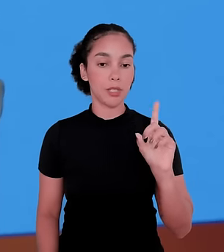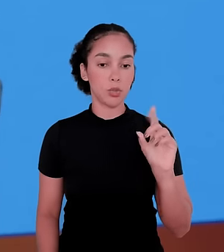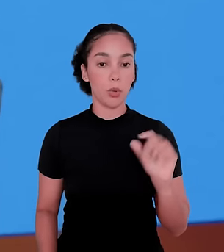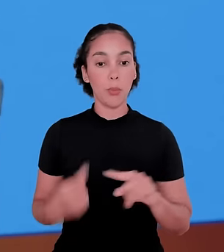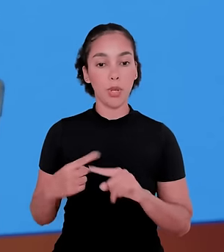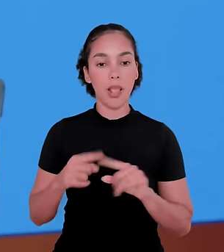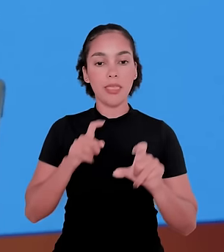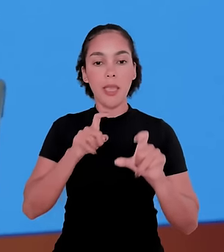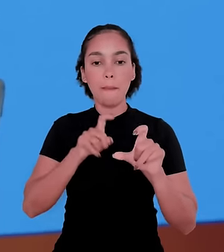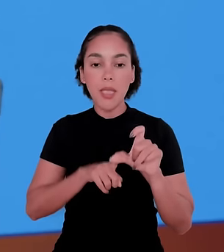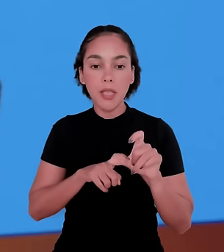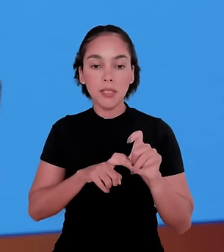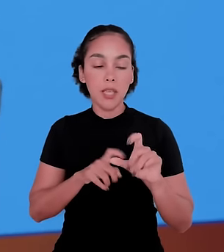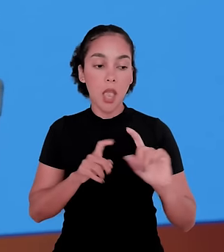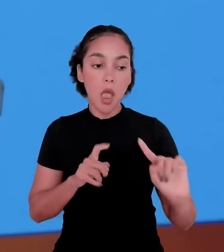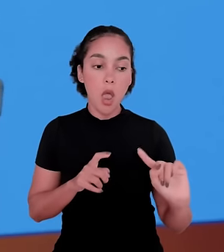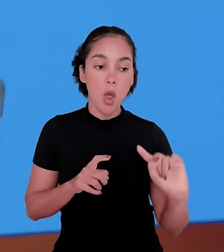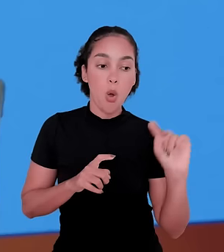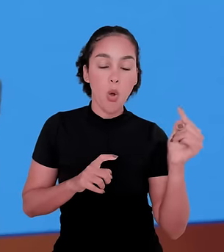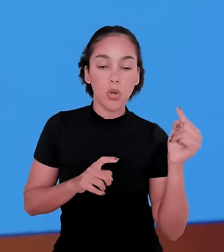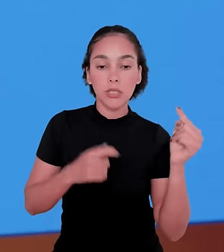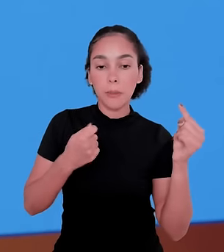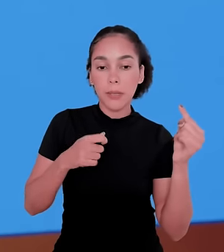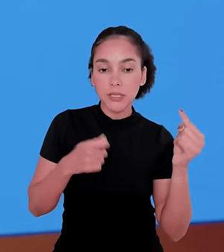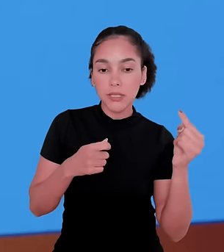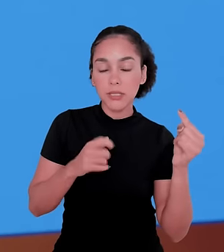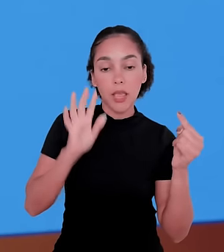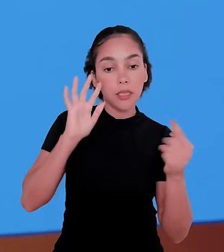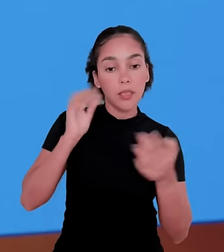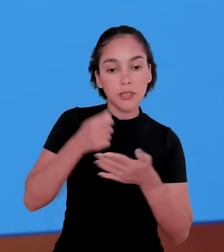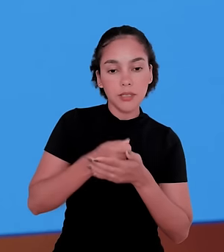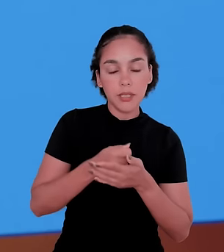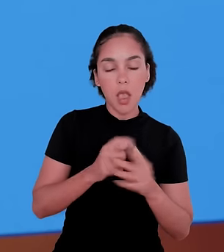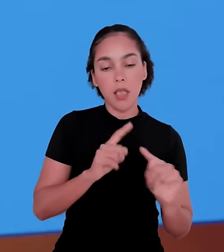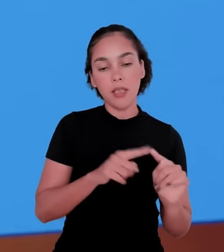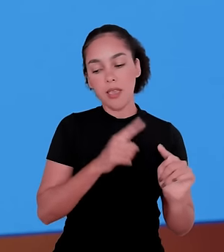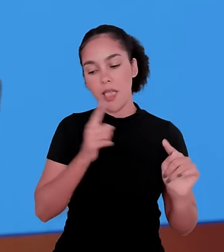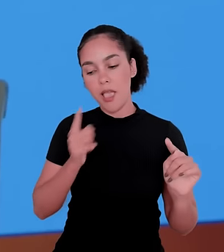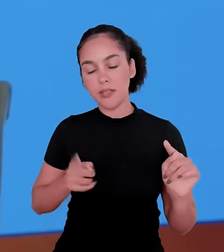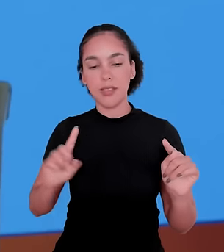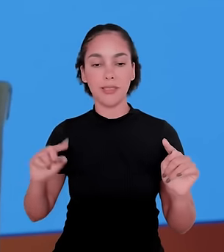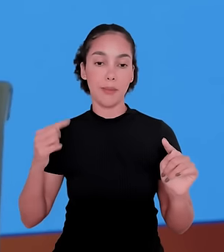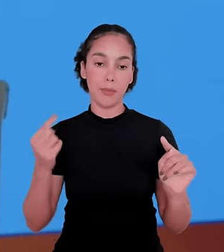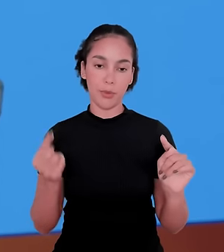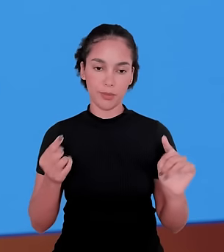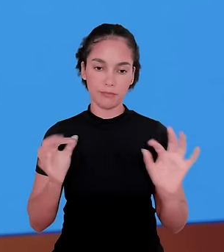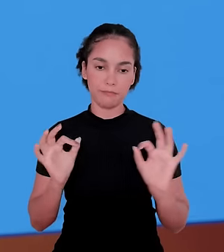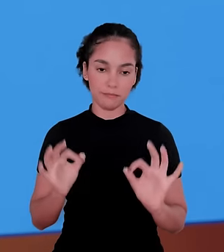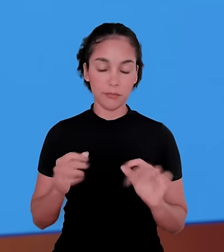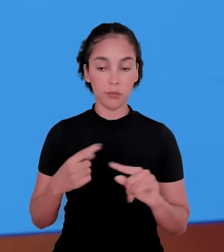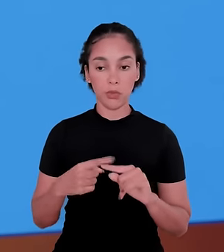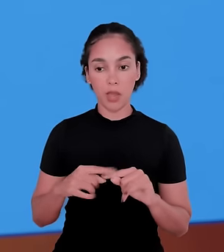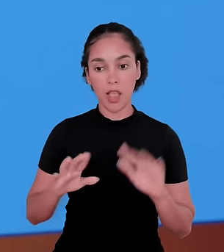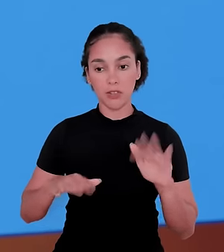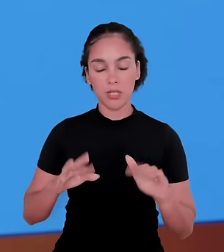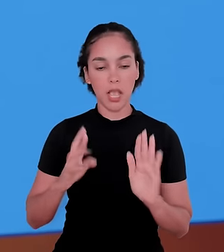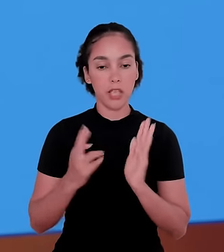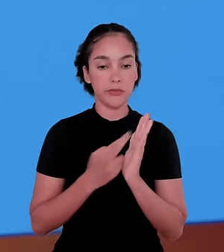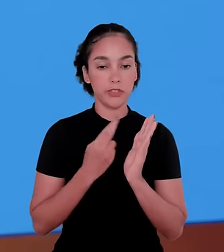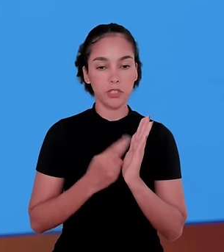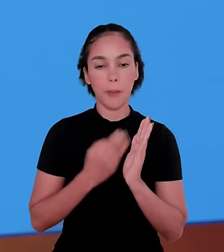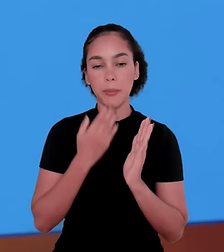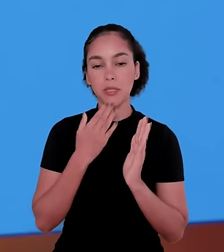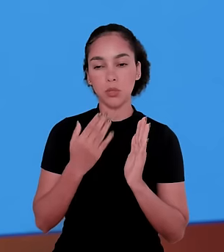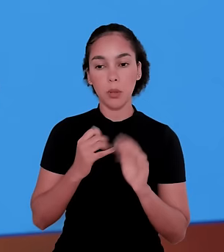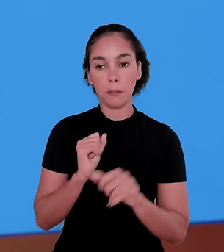decidida pra outra ser tem todo um fluxo exatamente então assim é bom esclarecer porque vai que sai na revista dizendo que